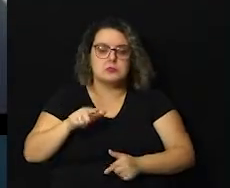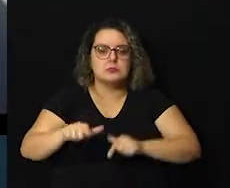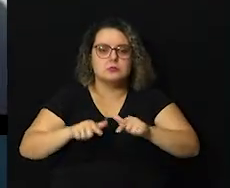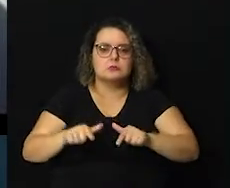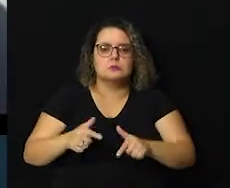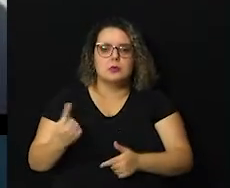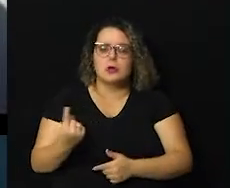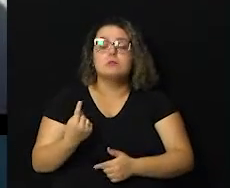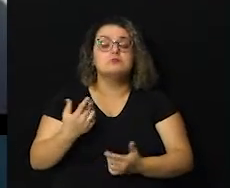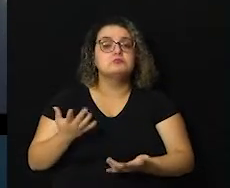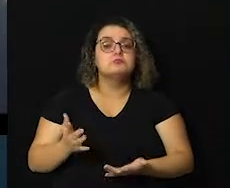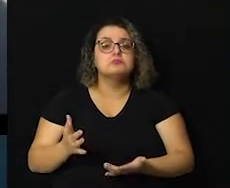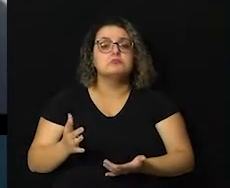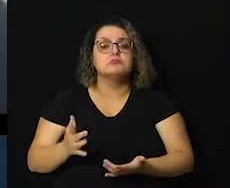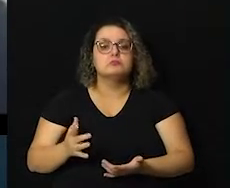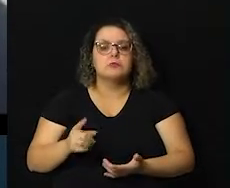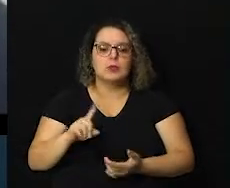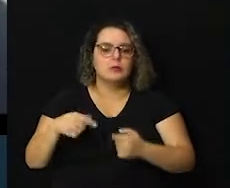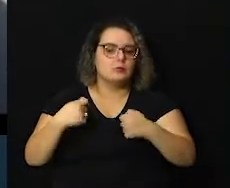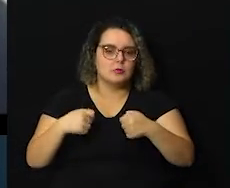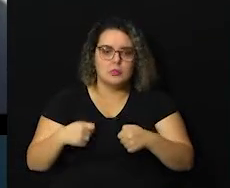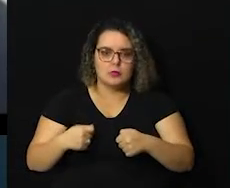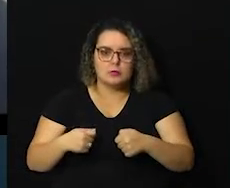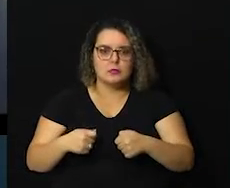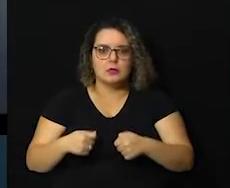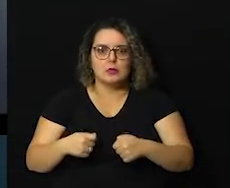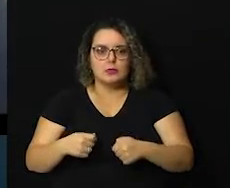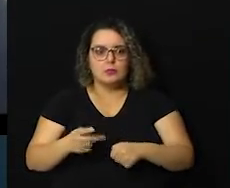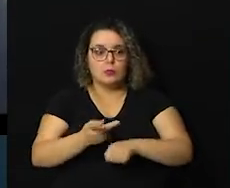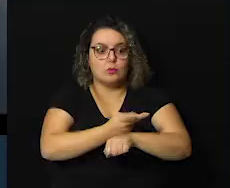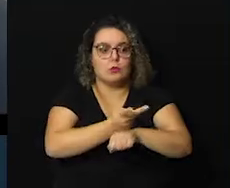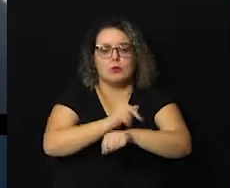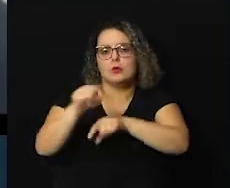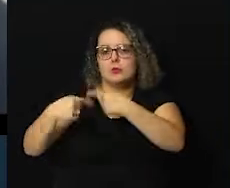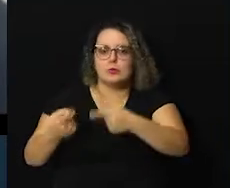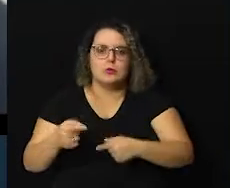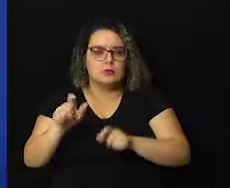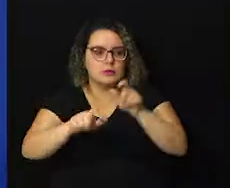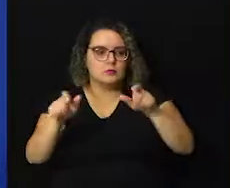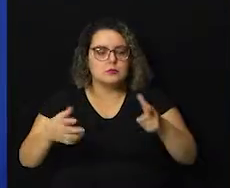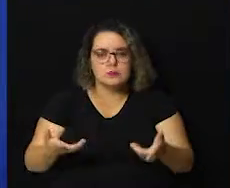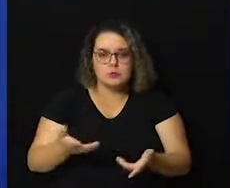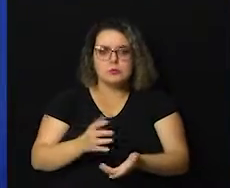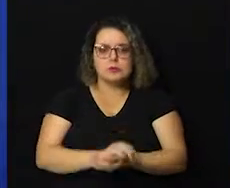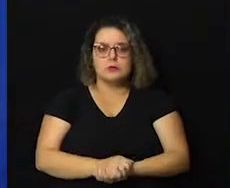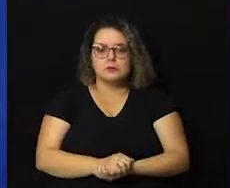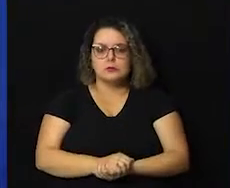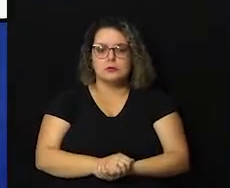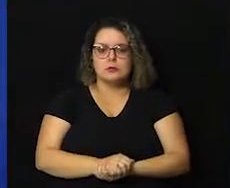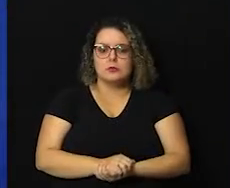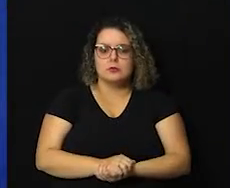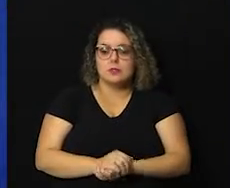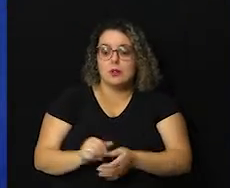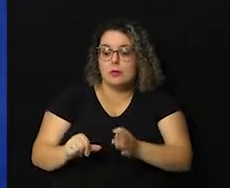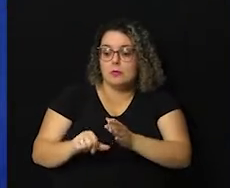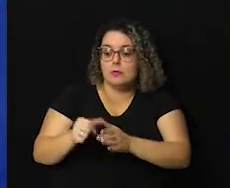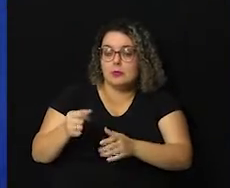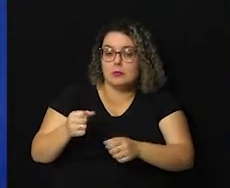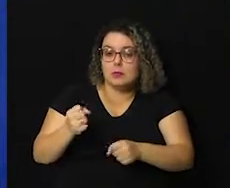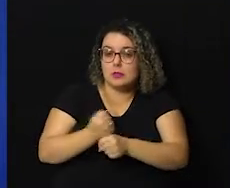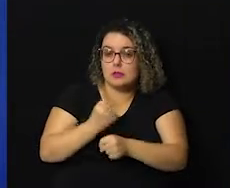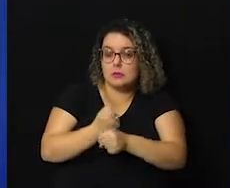trabalhar sozinha e ele a gente não precisa mais ficar a frase ninguém não você falou que que ela primeira